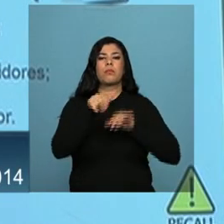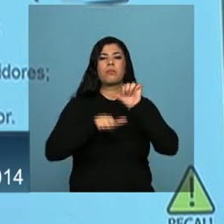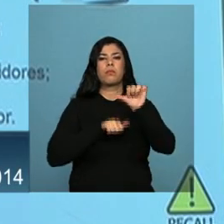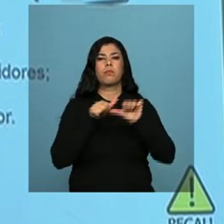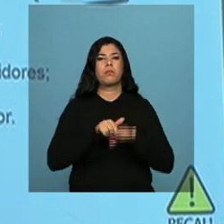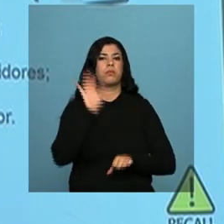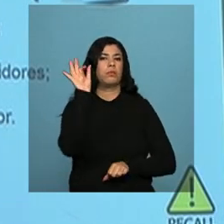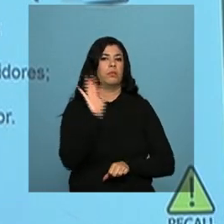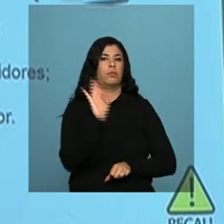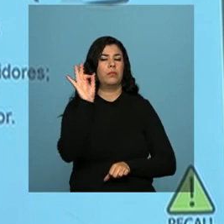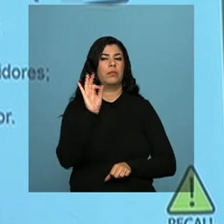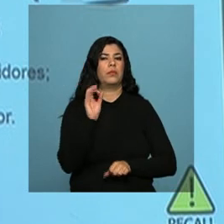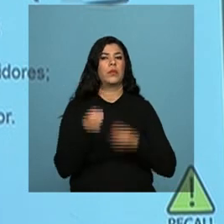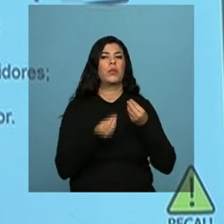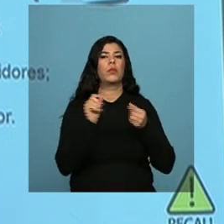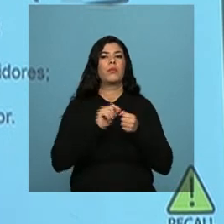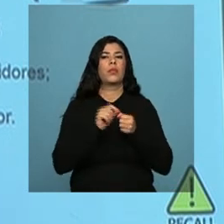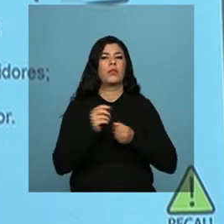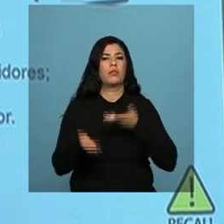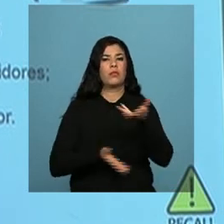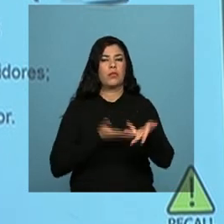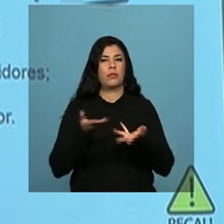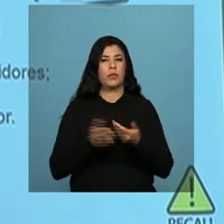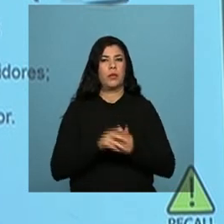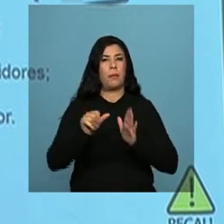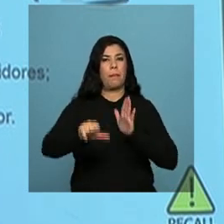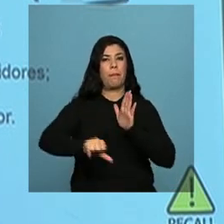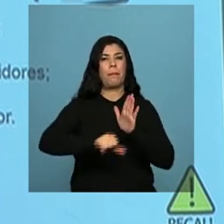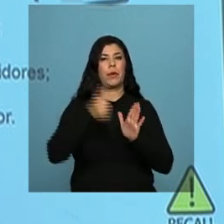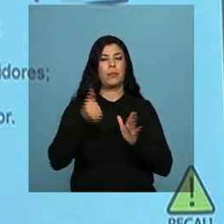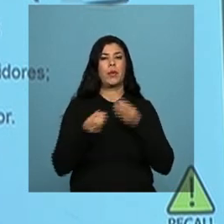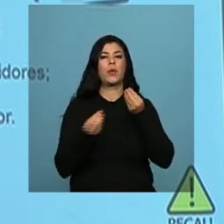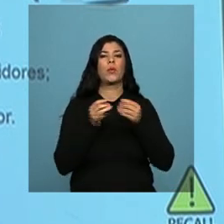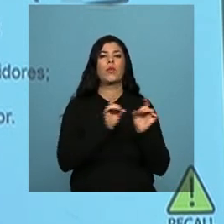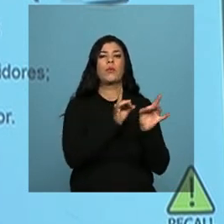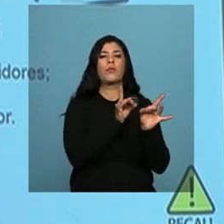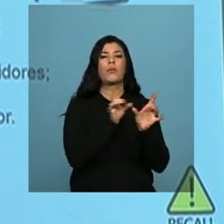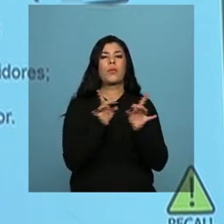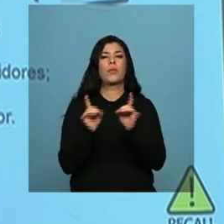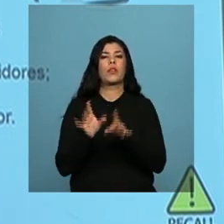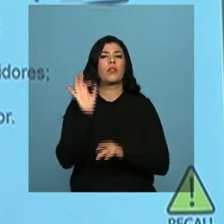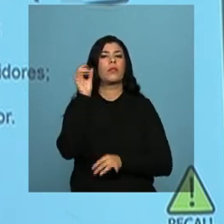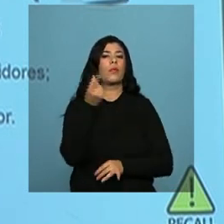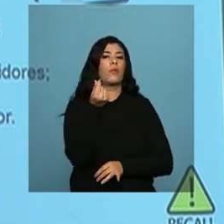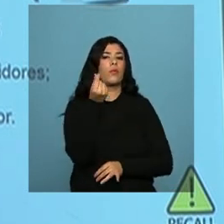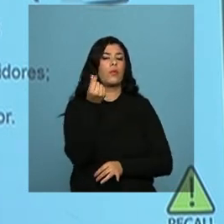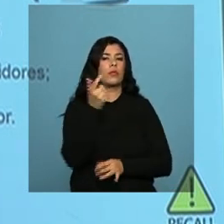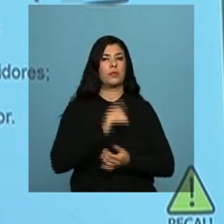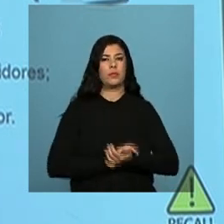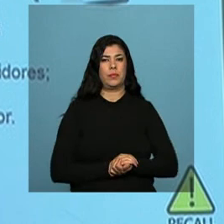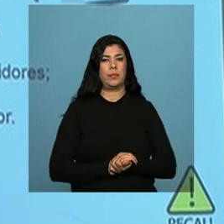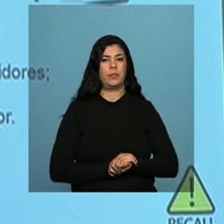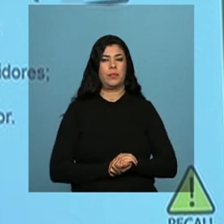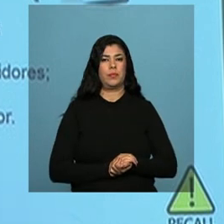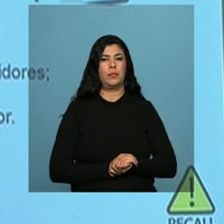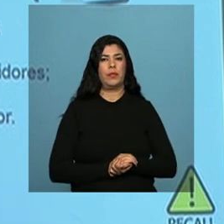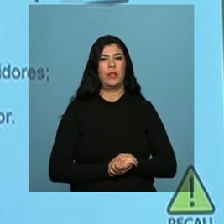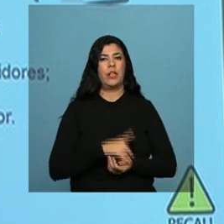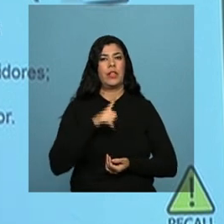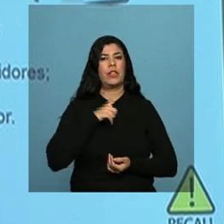sobre esses de atendimento Primeiro preço de venda do produto a uma uma uma